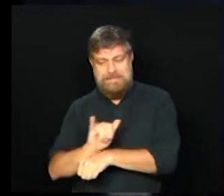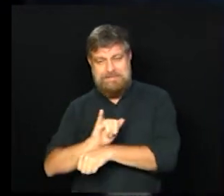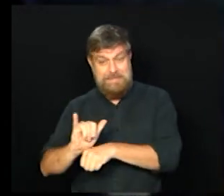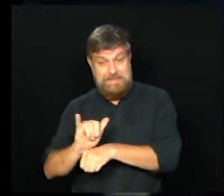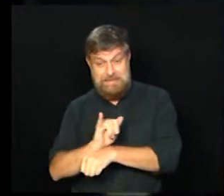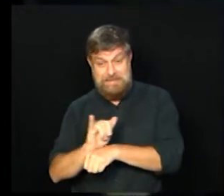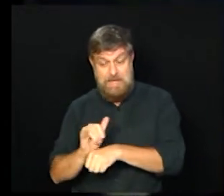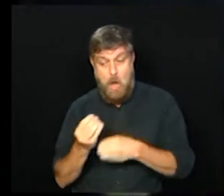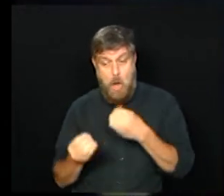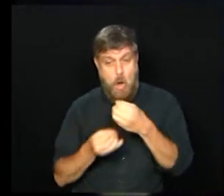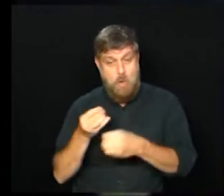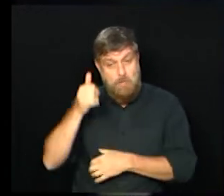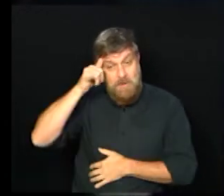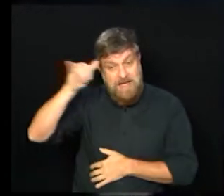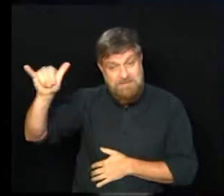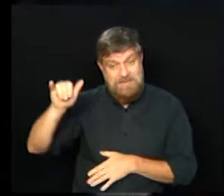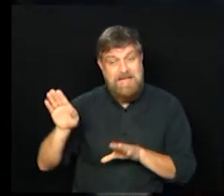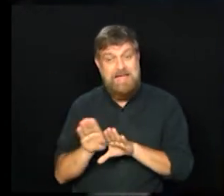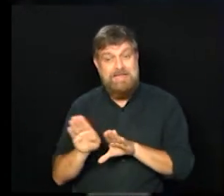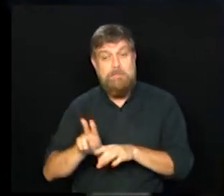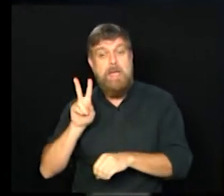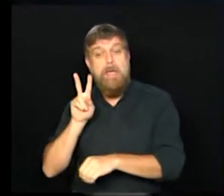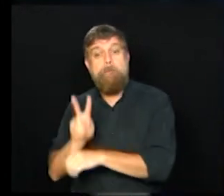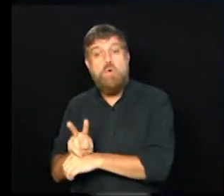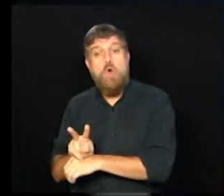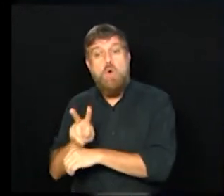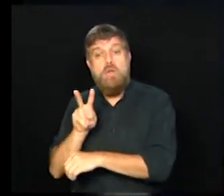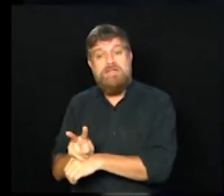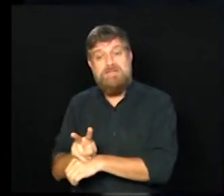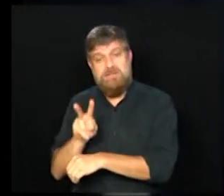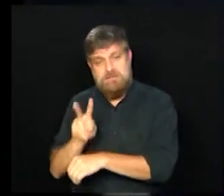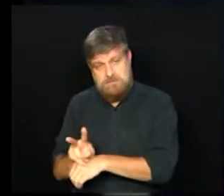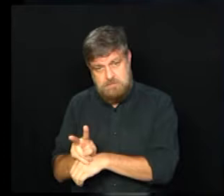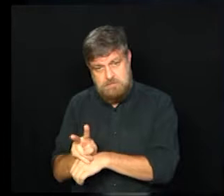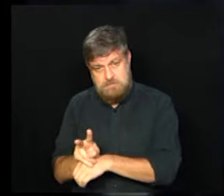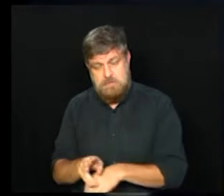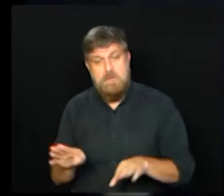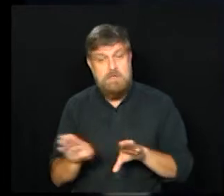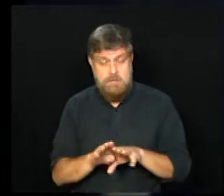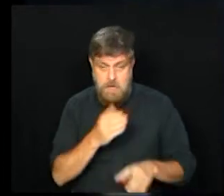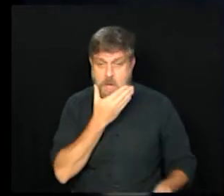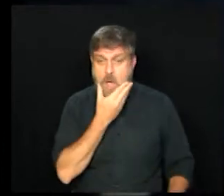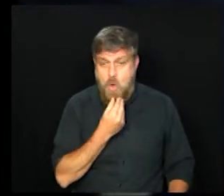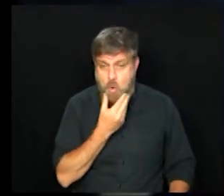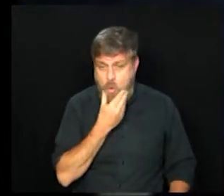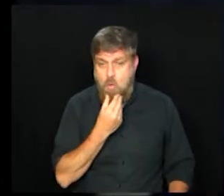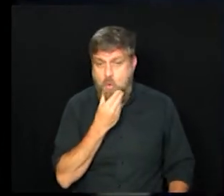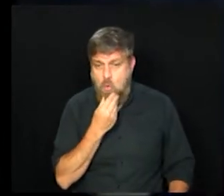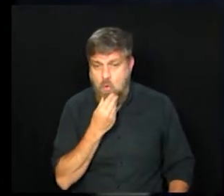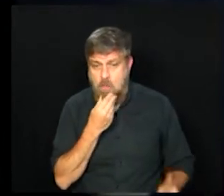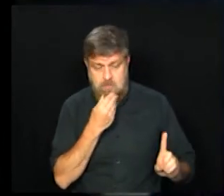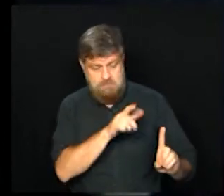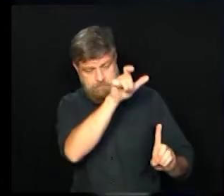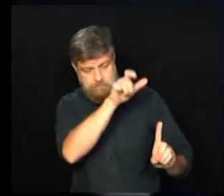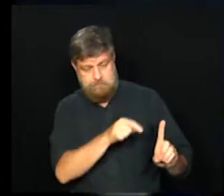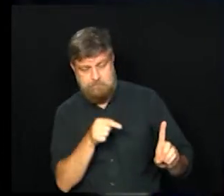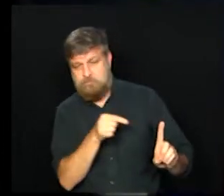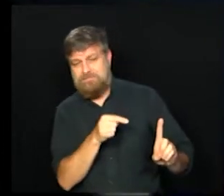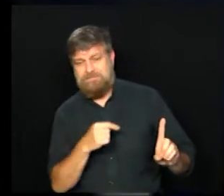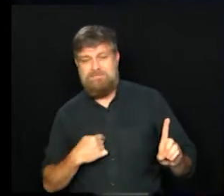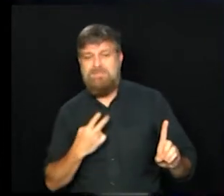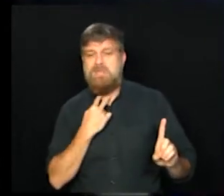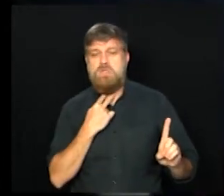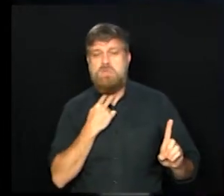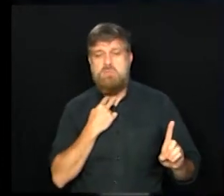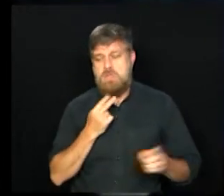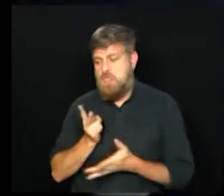de prevenção e de proteção à violência. E nisso também inclui os homens. Né? Nós não podemos olhar só